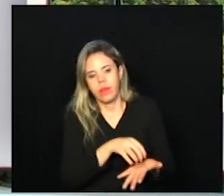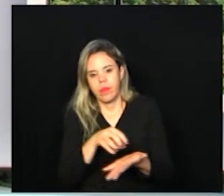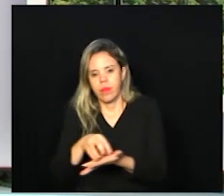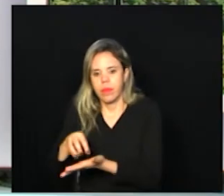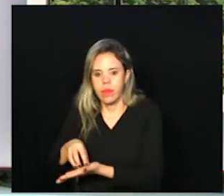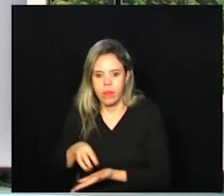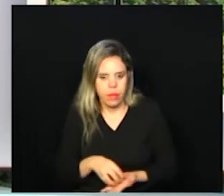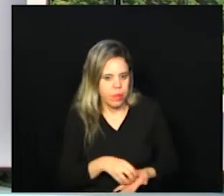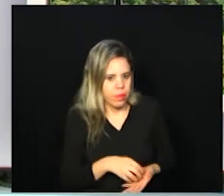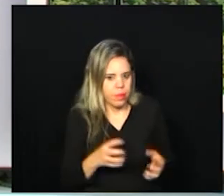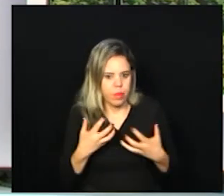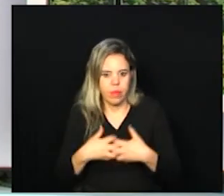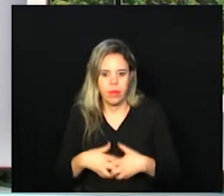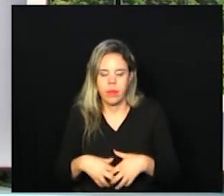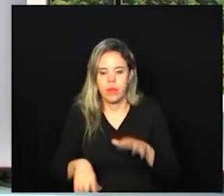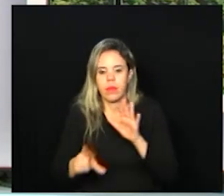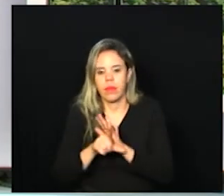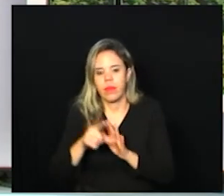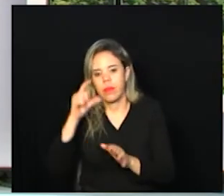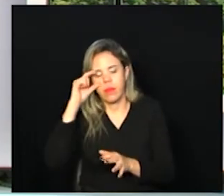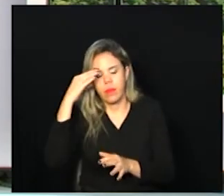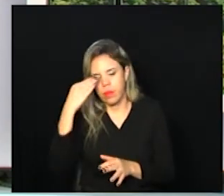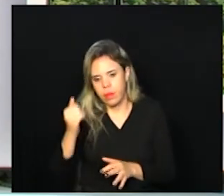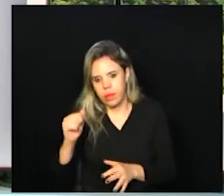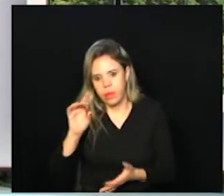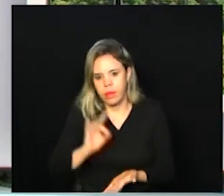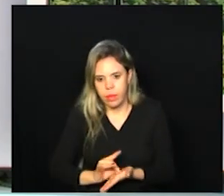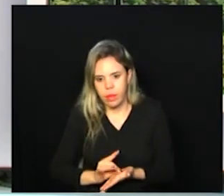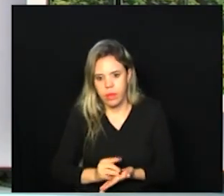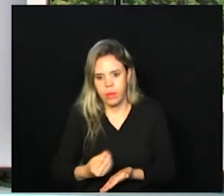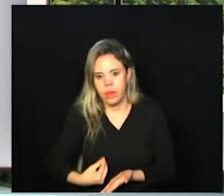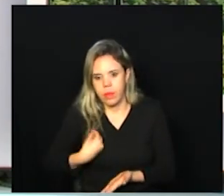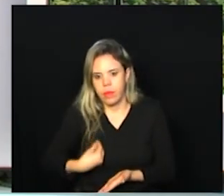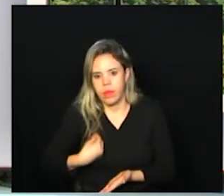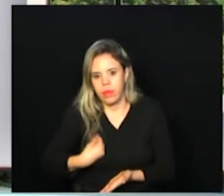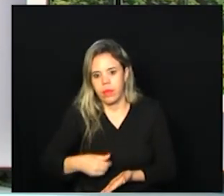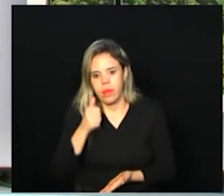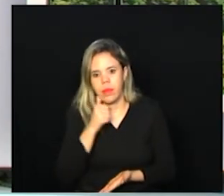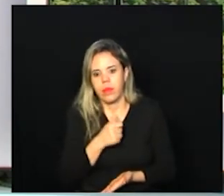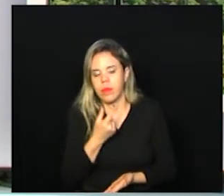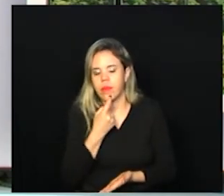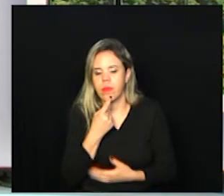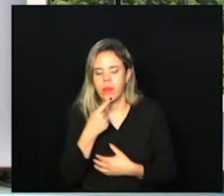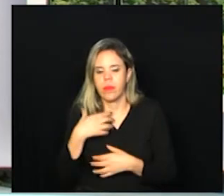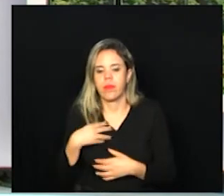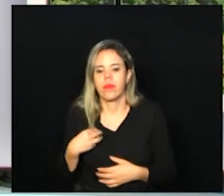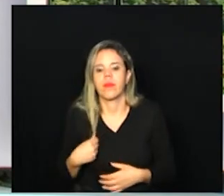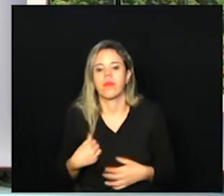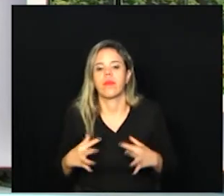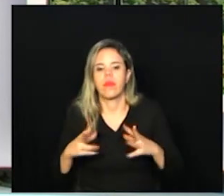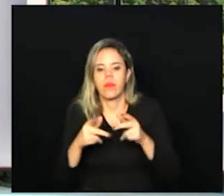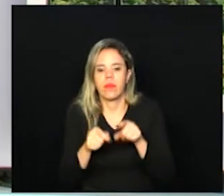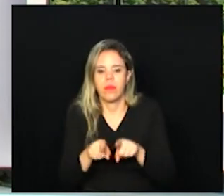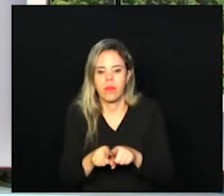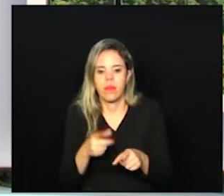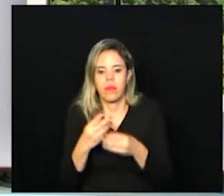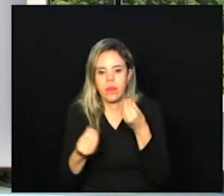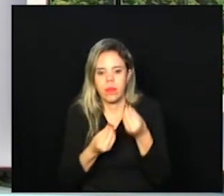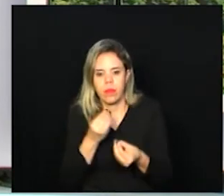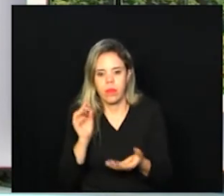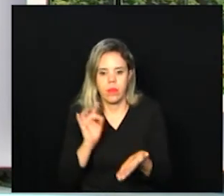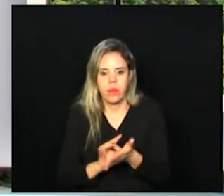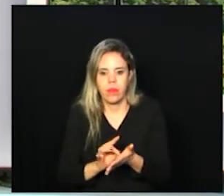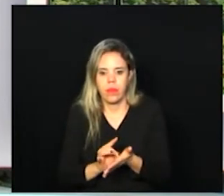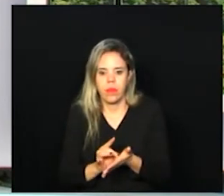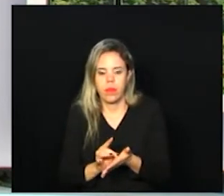para que a rede funcione, para que a Lei Maria da Penha seja uma realidade na vida das mulheres em Campinas, para que todo mundo saiba como efetiva,